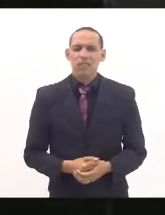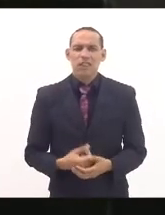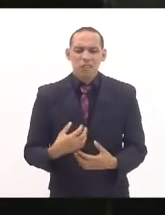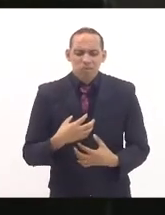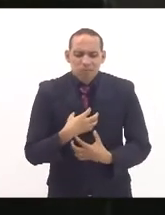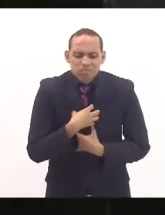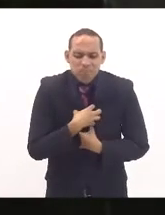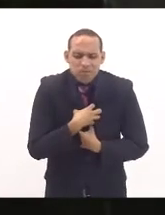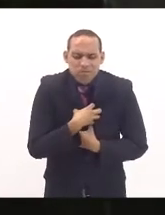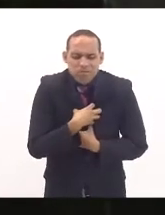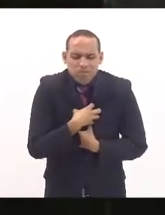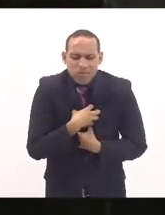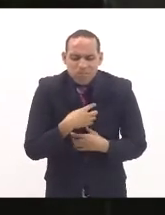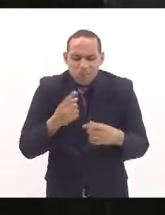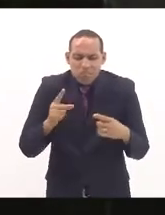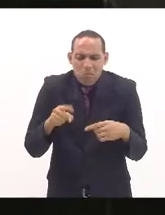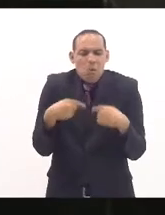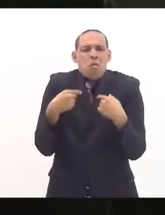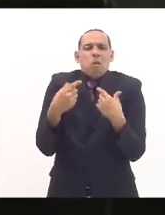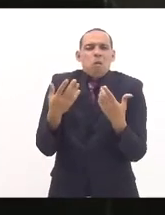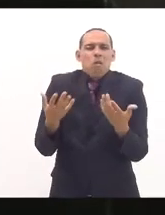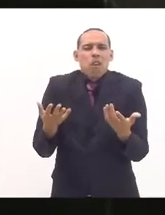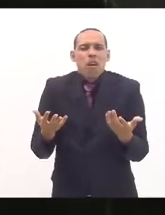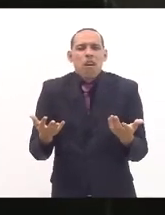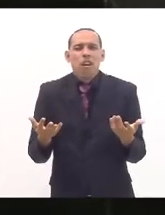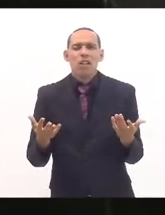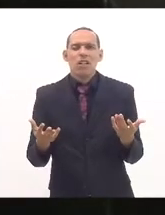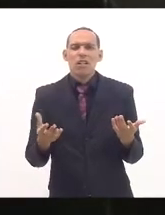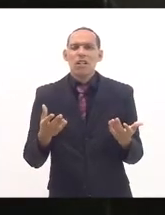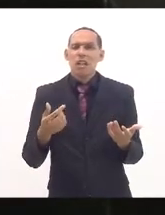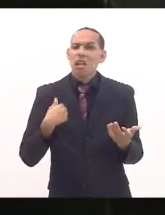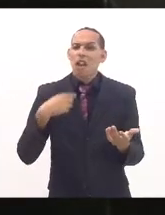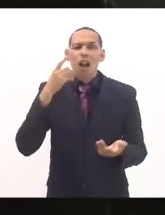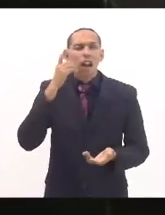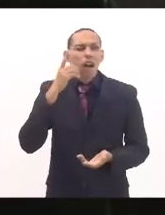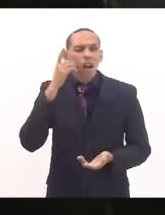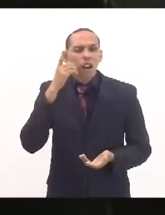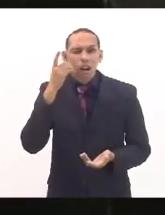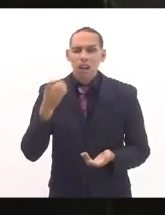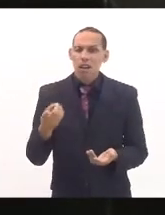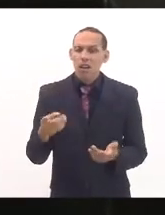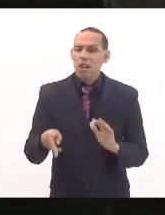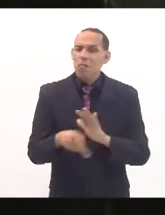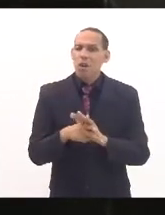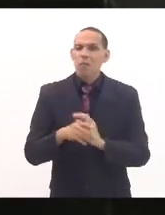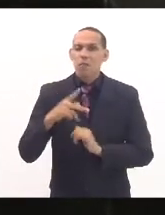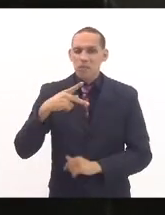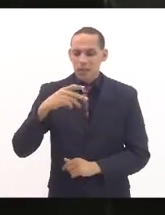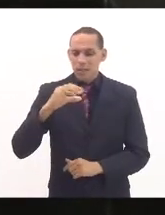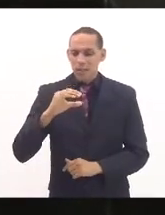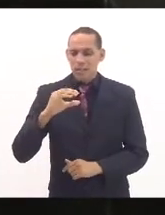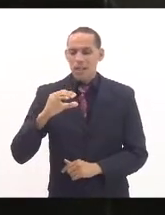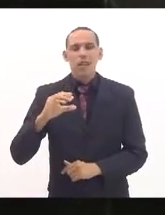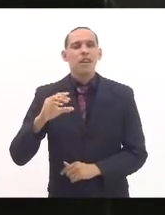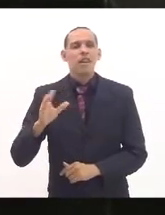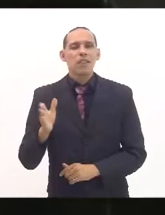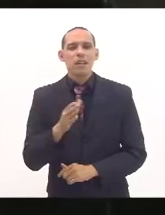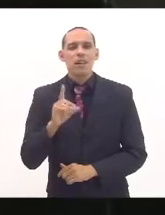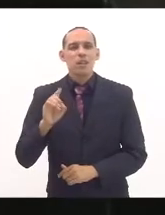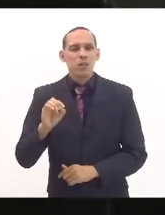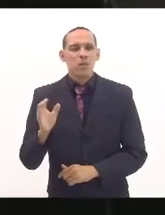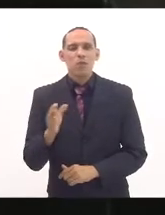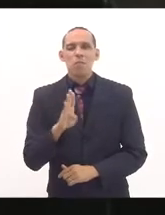sinto aviltada. Sou deputada do PCdoB, um